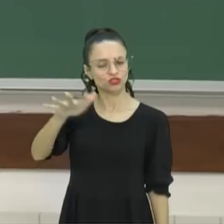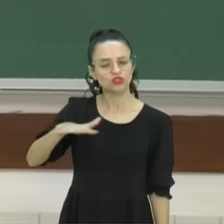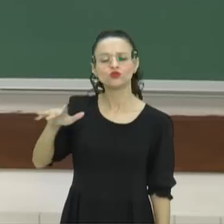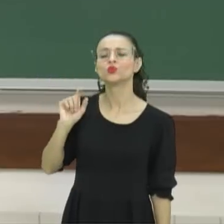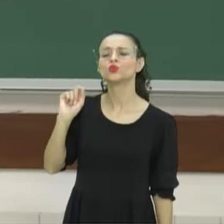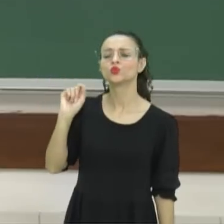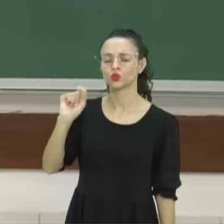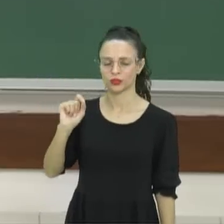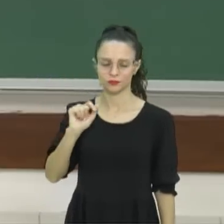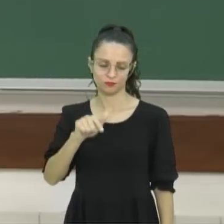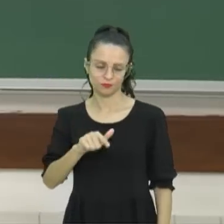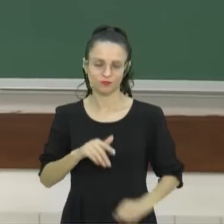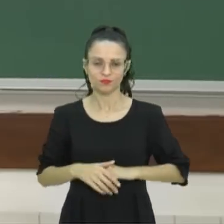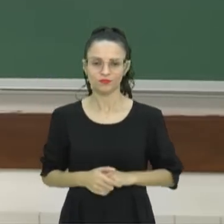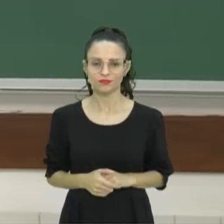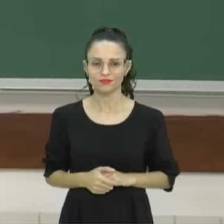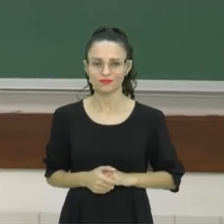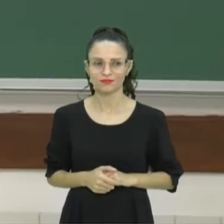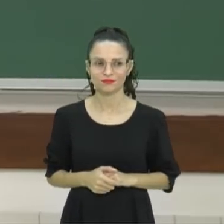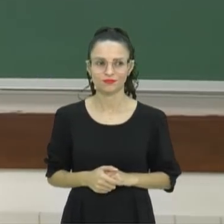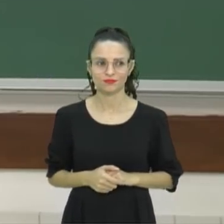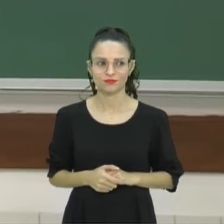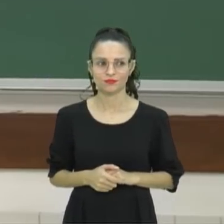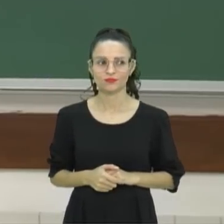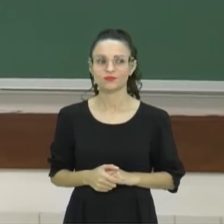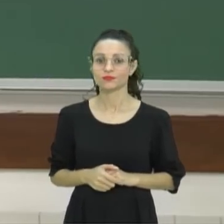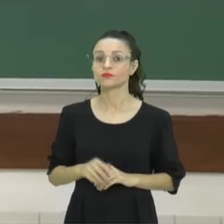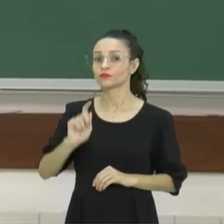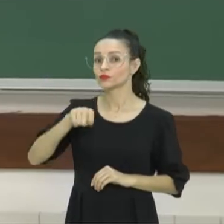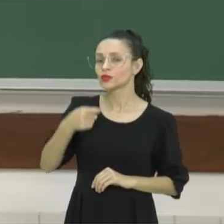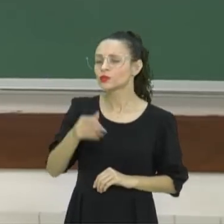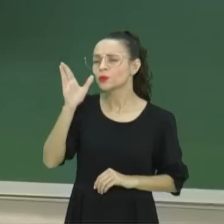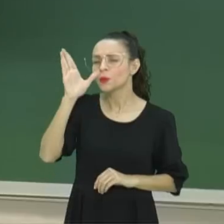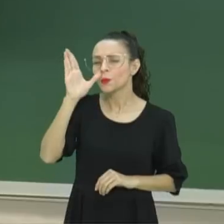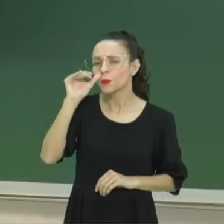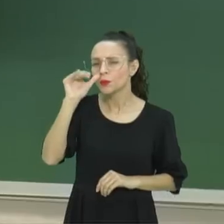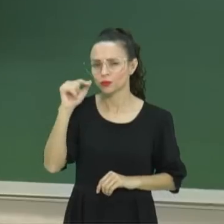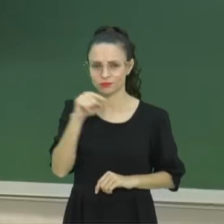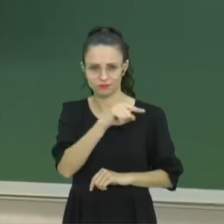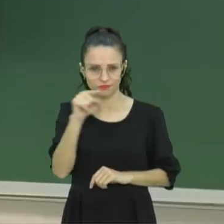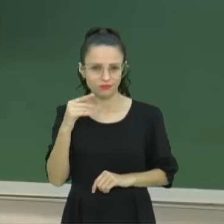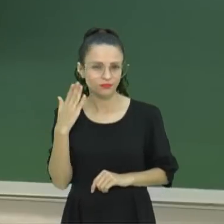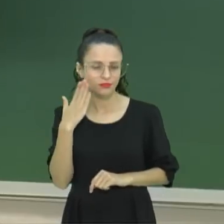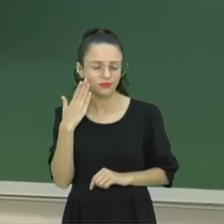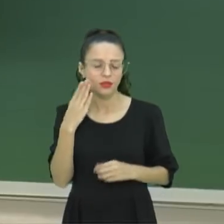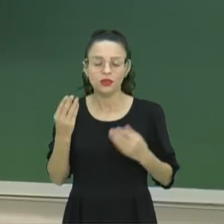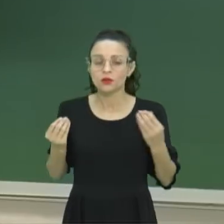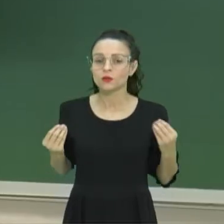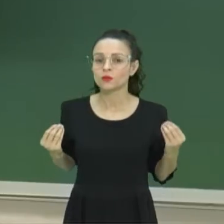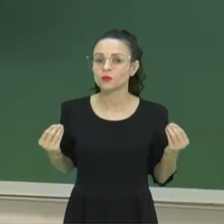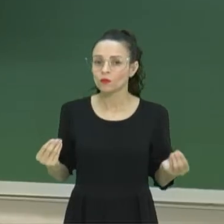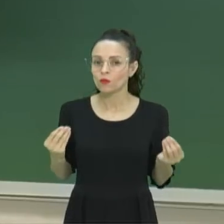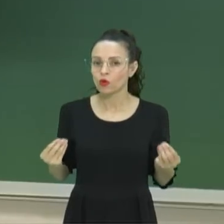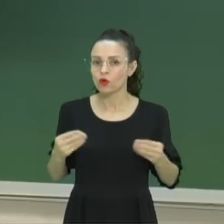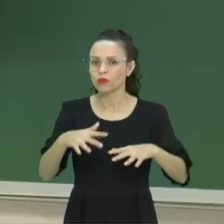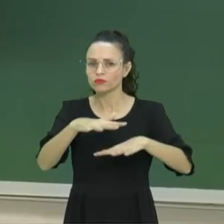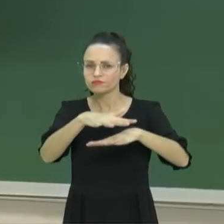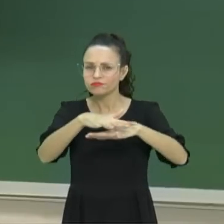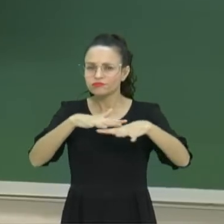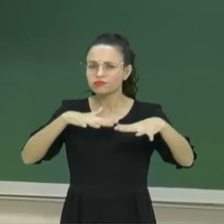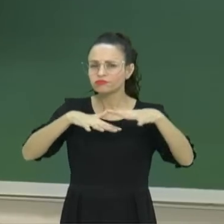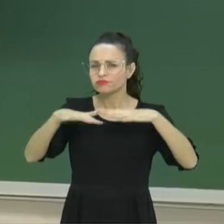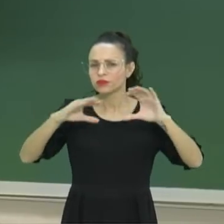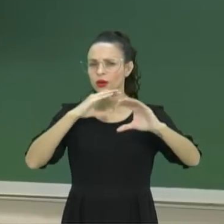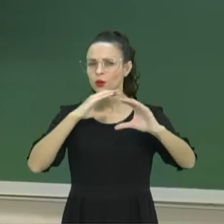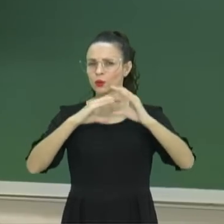redes. Bom, uma curiosidade para a gente saber o quanto que essas redes de comunicação